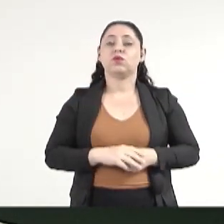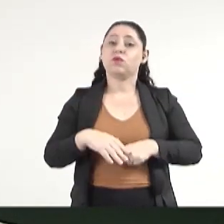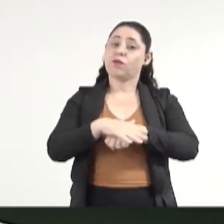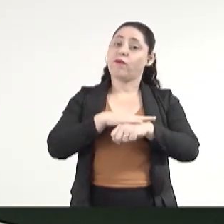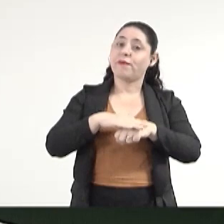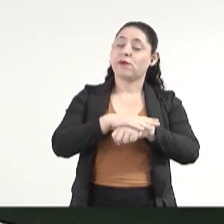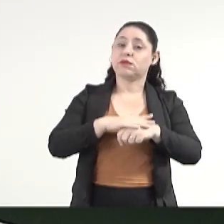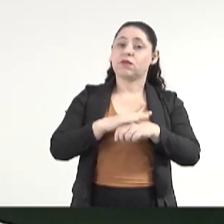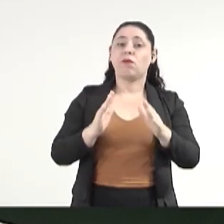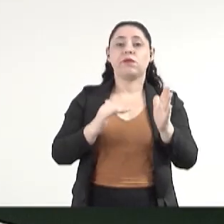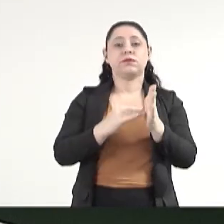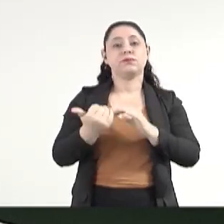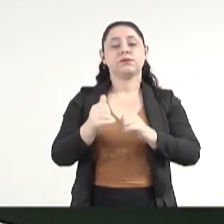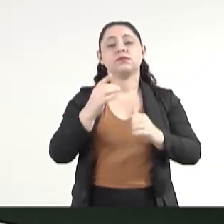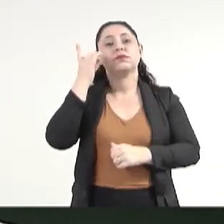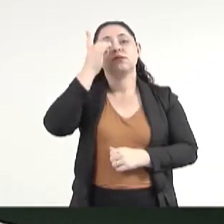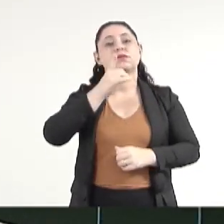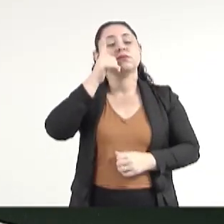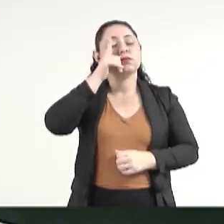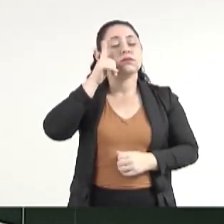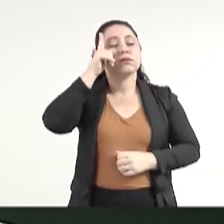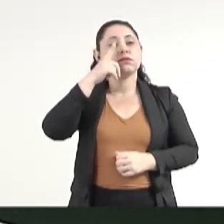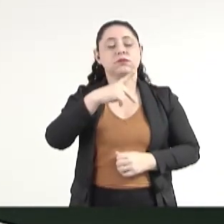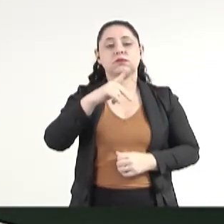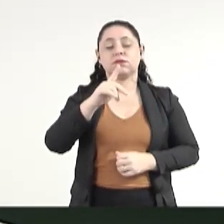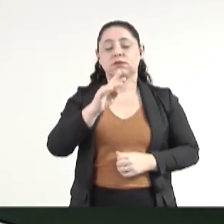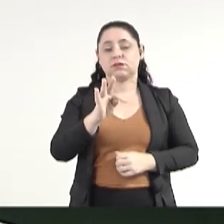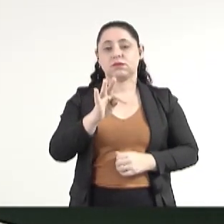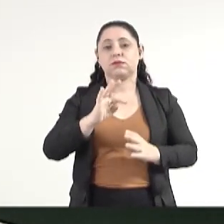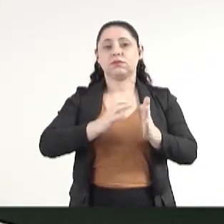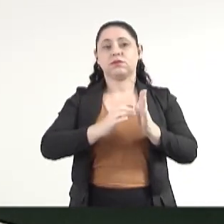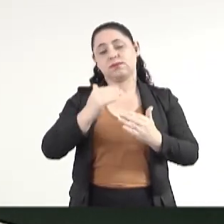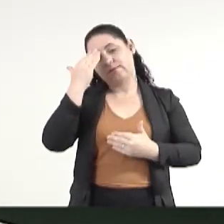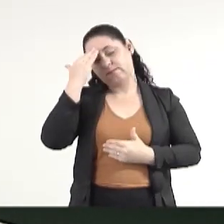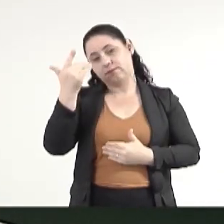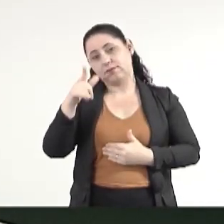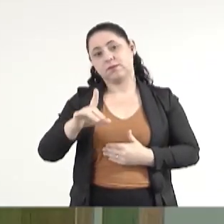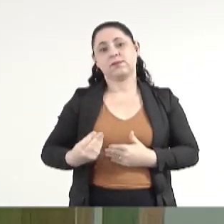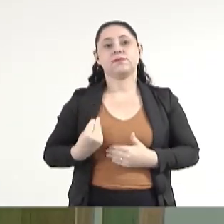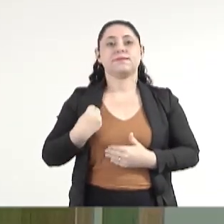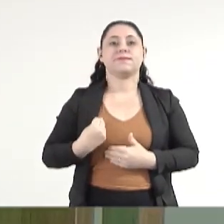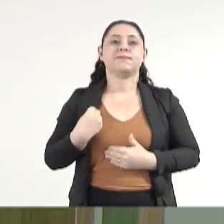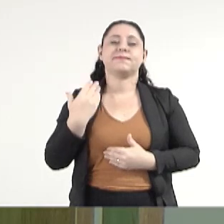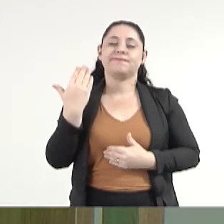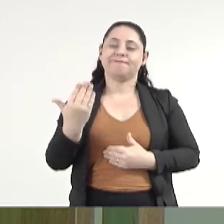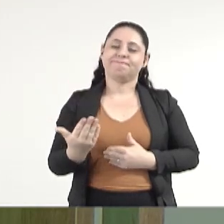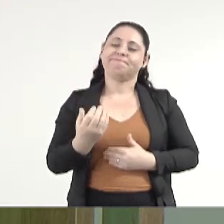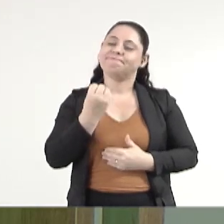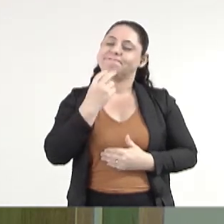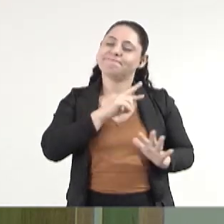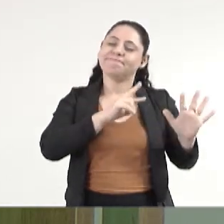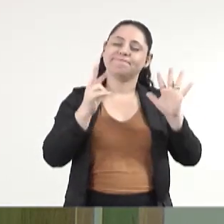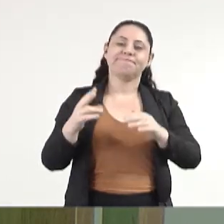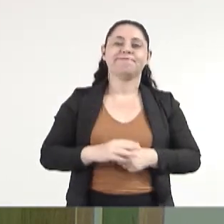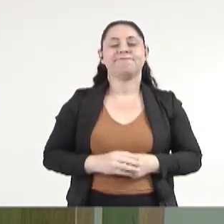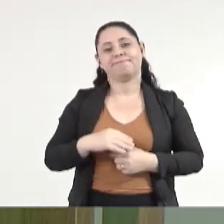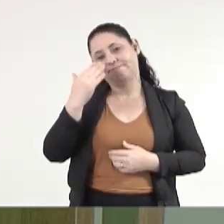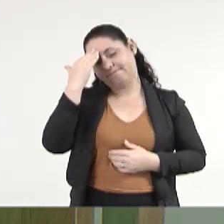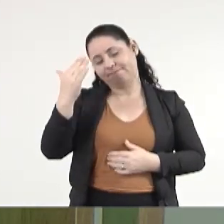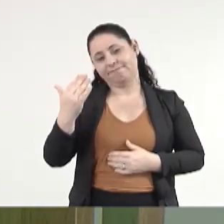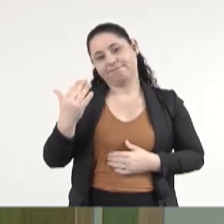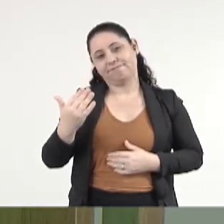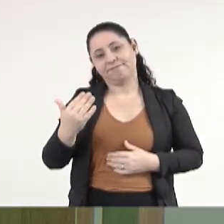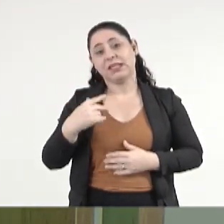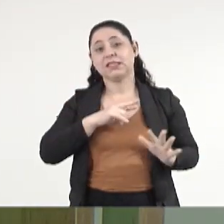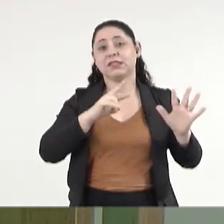acabamos de conversar aqui no Redação Final com a deputada Gleice Jane do PT. Deputada, mais uma vez, muito obrigado pela participação da senhora e uma excelente semana. Muito obrigada,